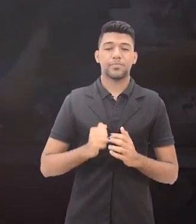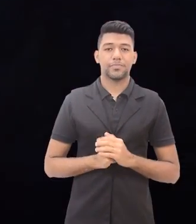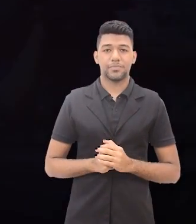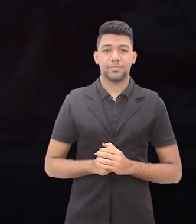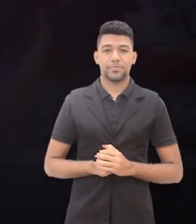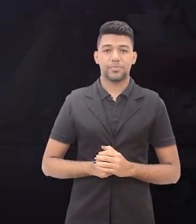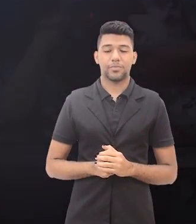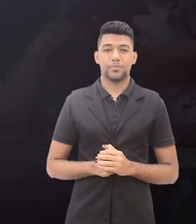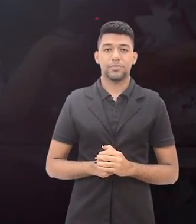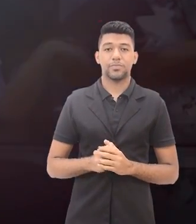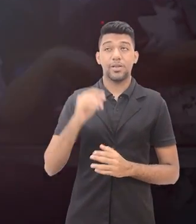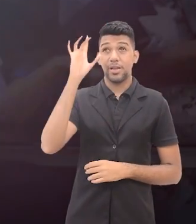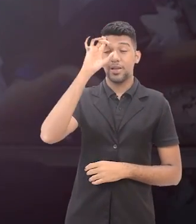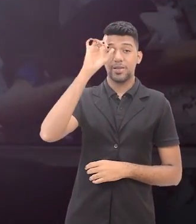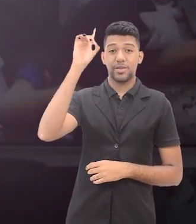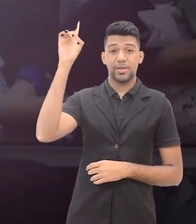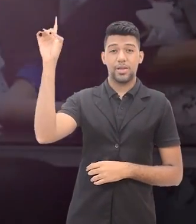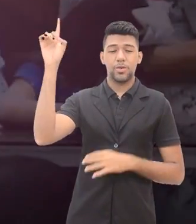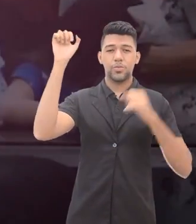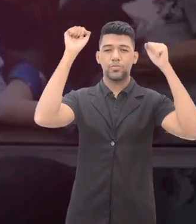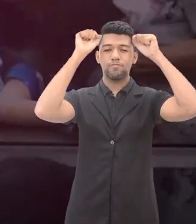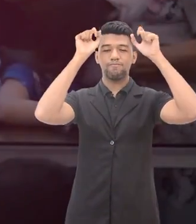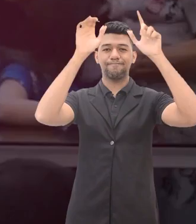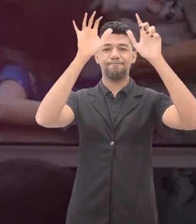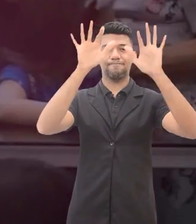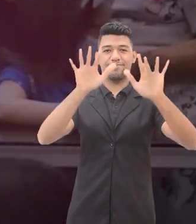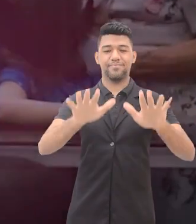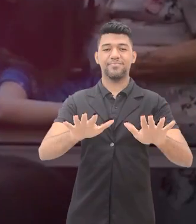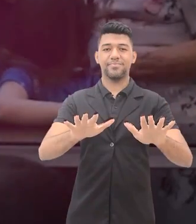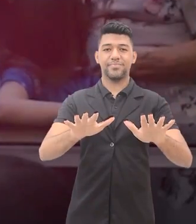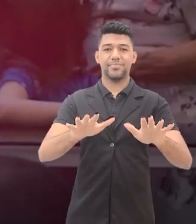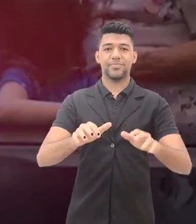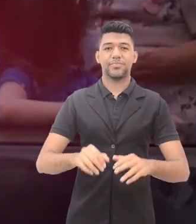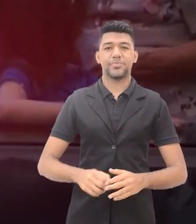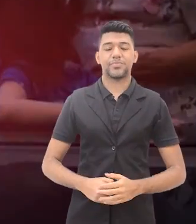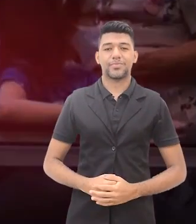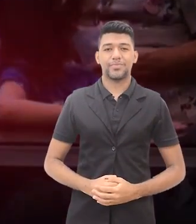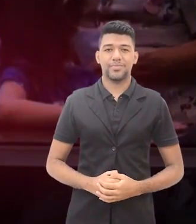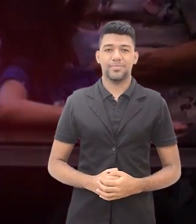Santos Lucena. Deus te abençoe.